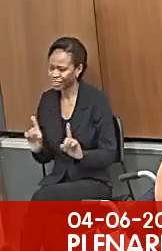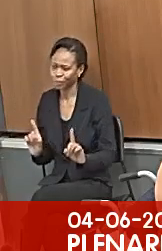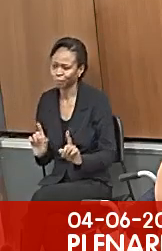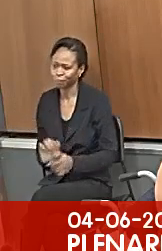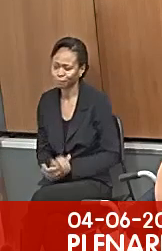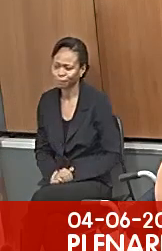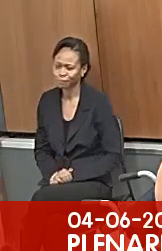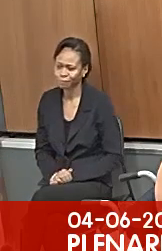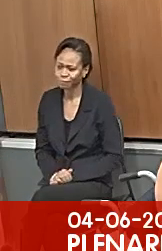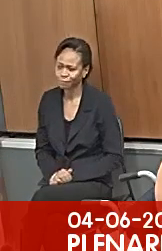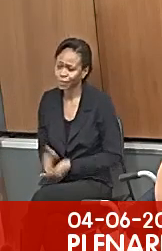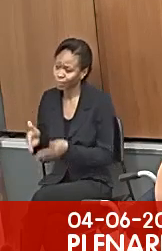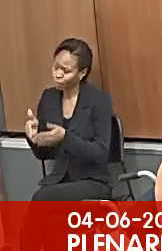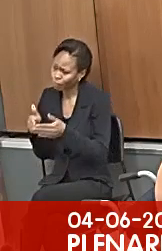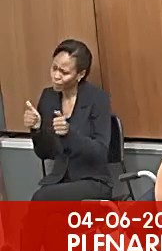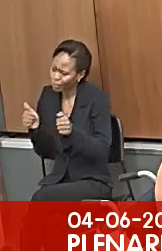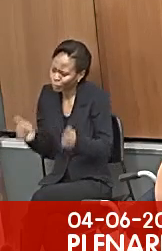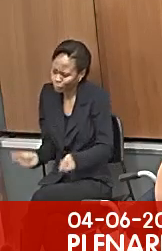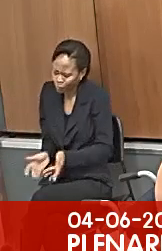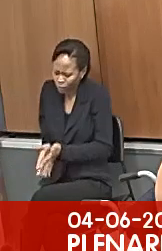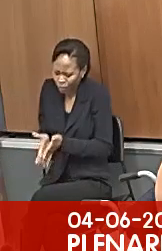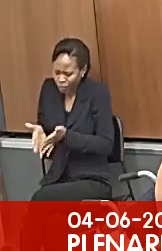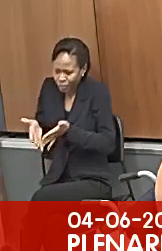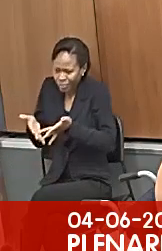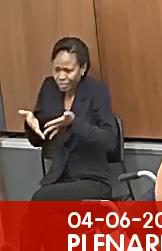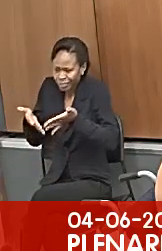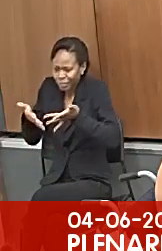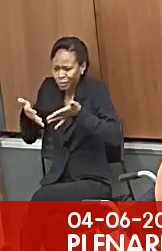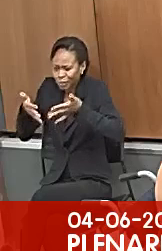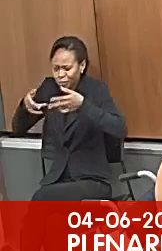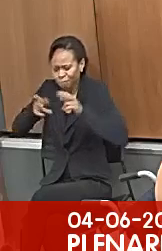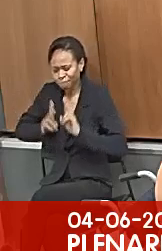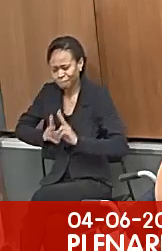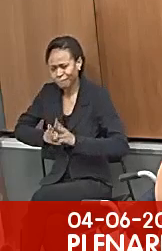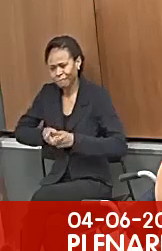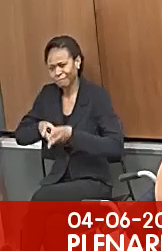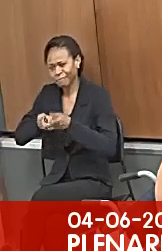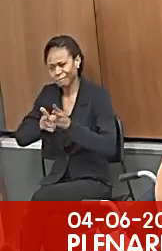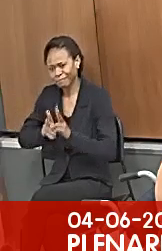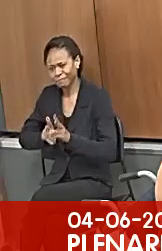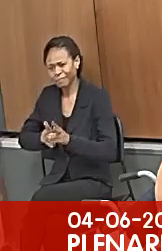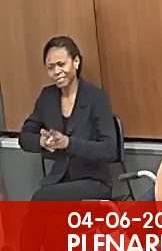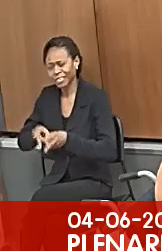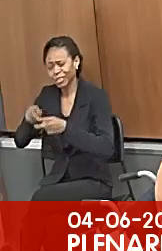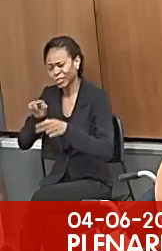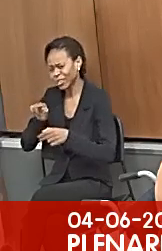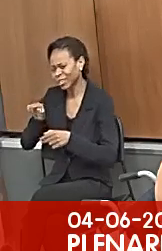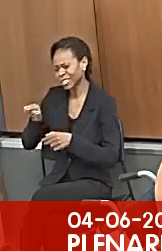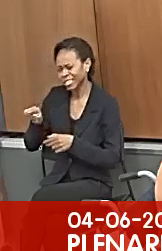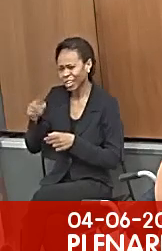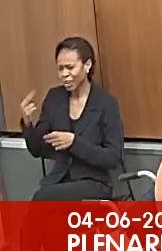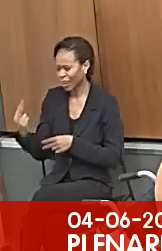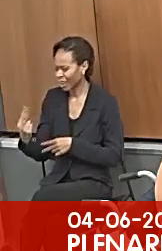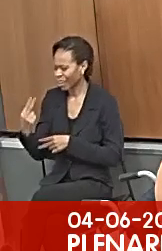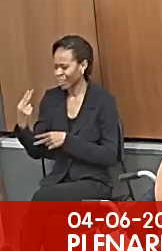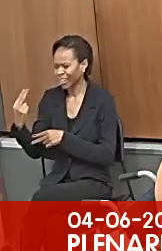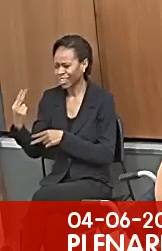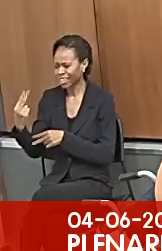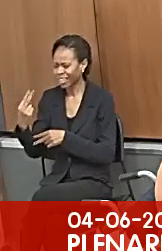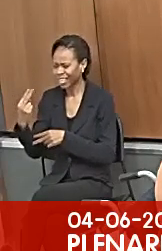perder. Só te peço, me leve pra sempre dentro do seu